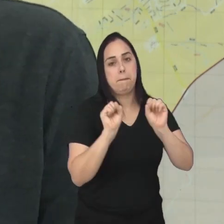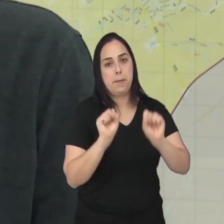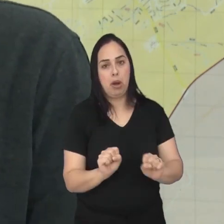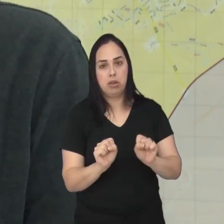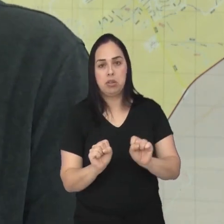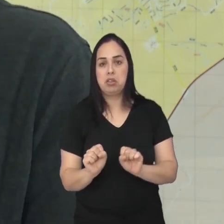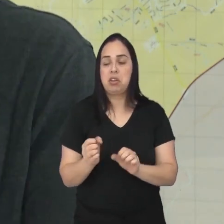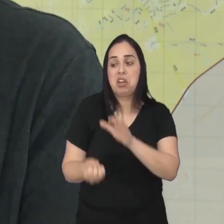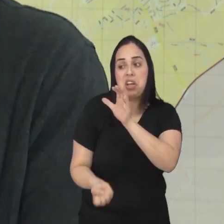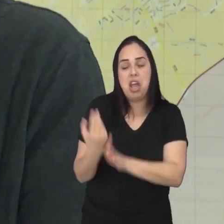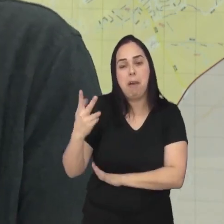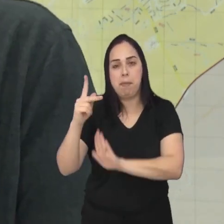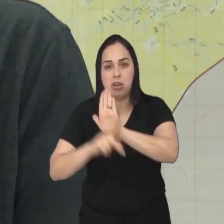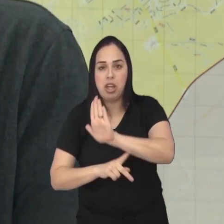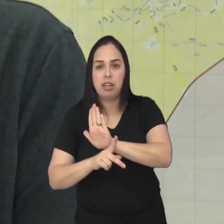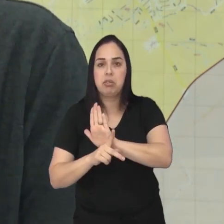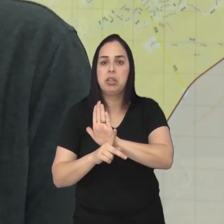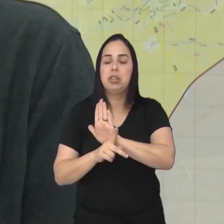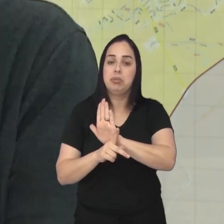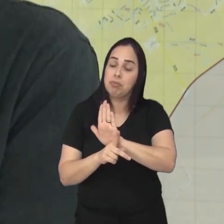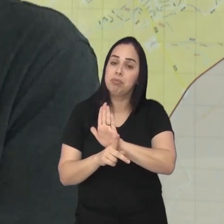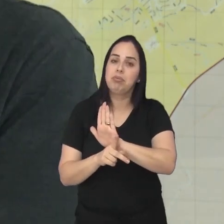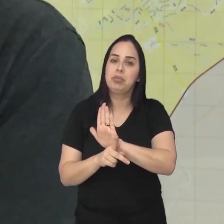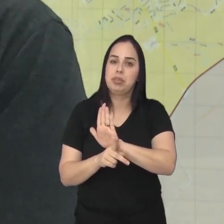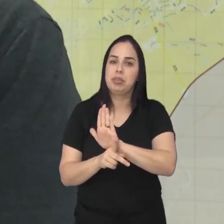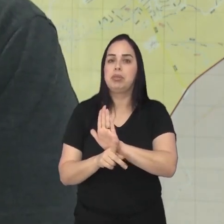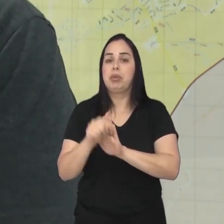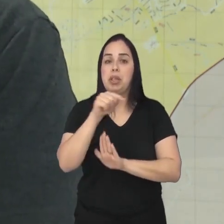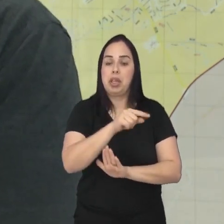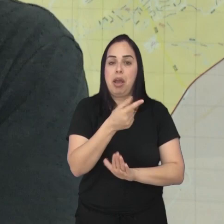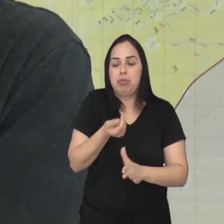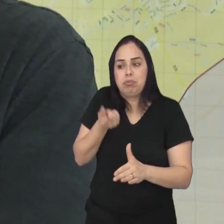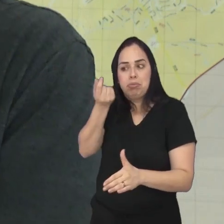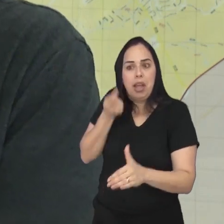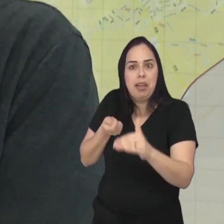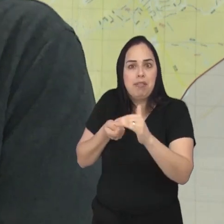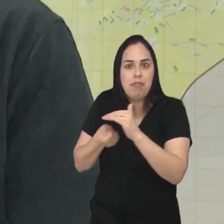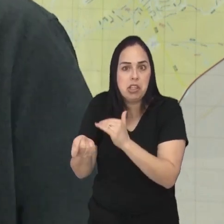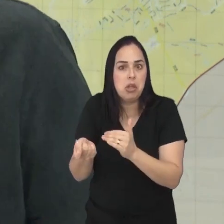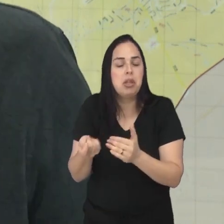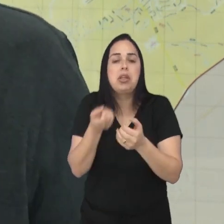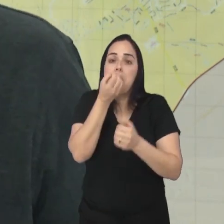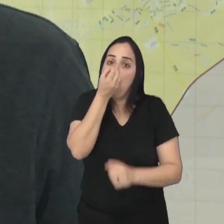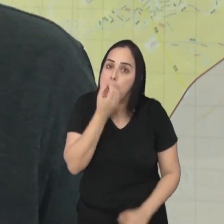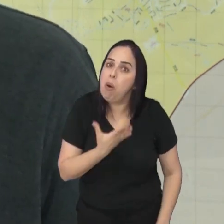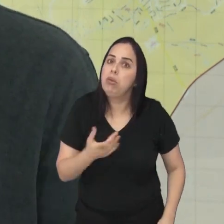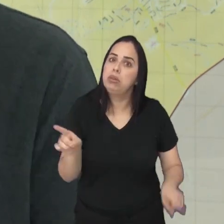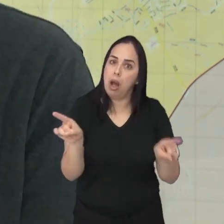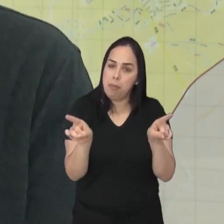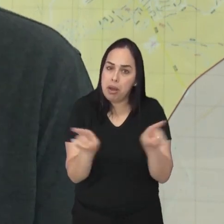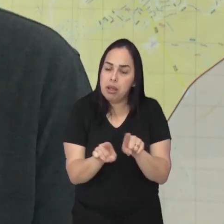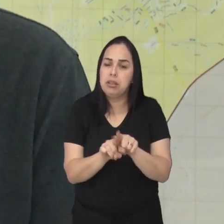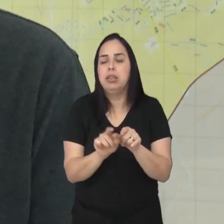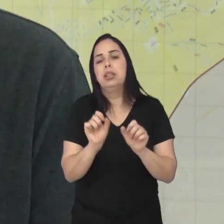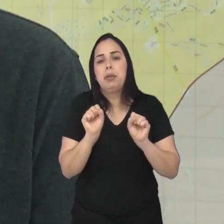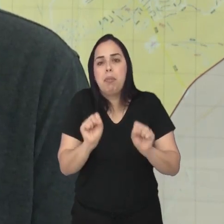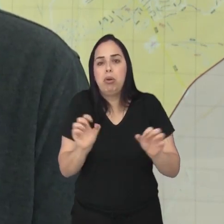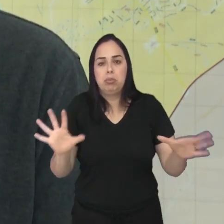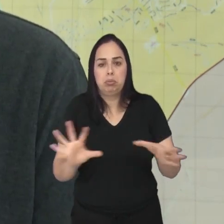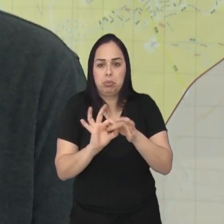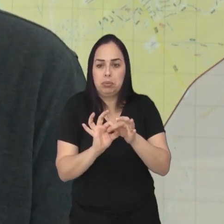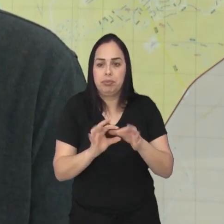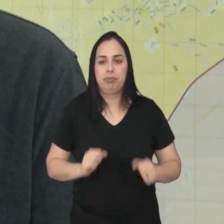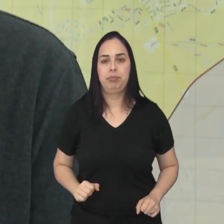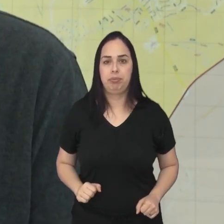em termos de projetos e programas financiados pelo COMAN. Então esse é um grande ganho também, que pode ser